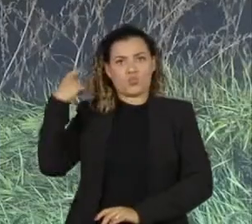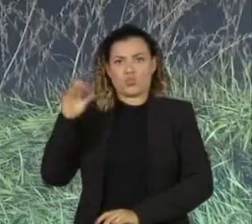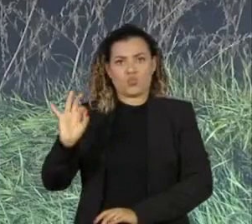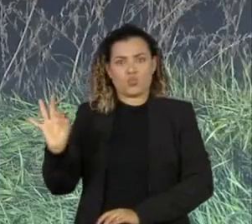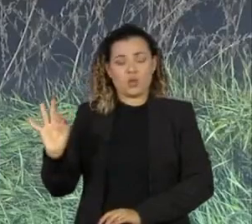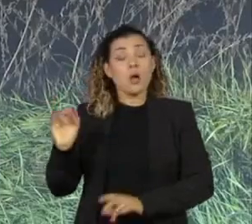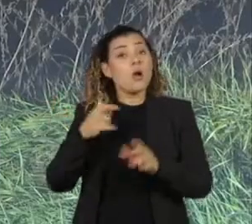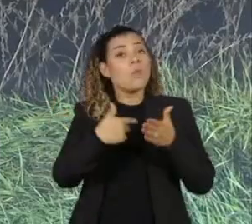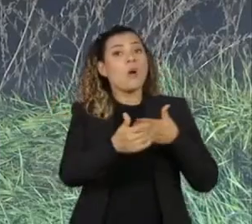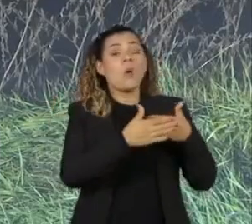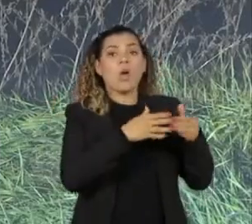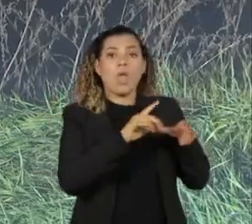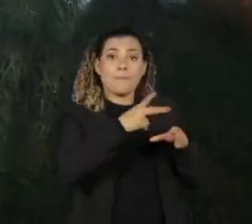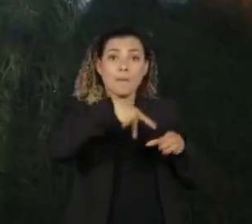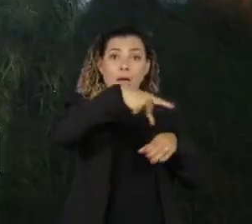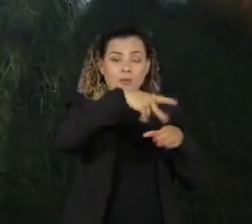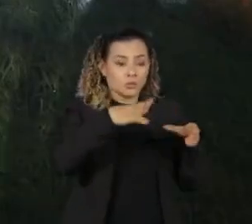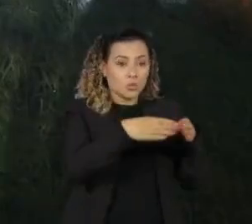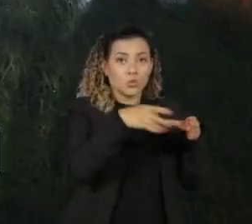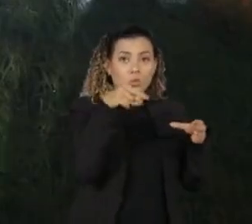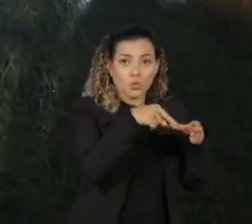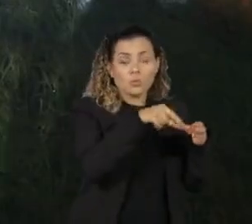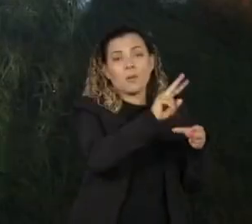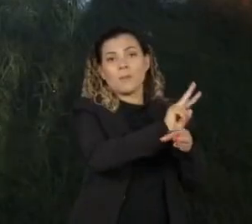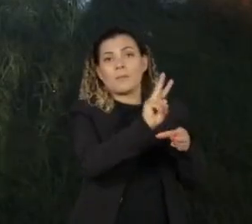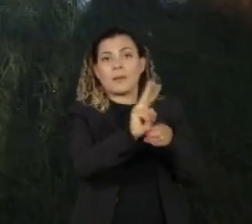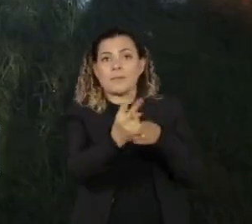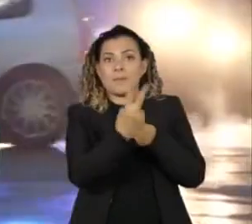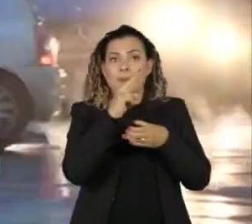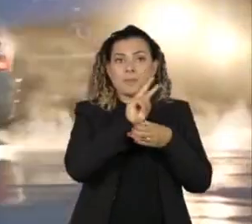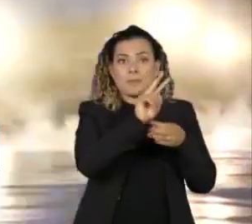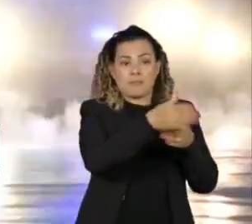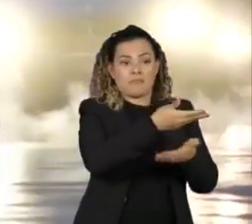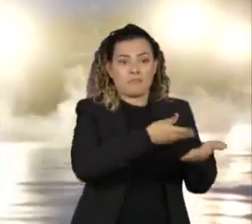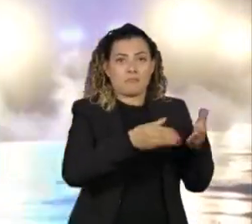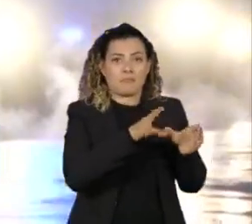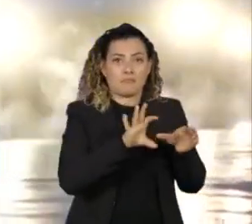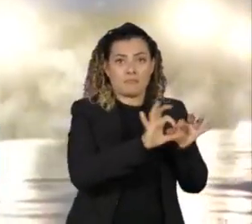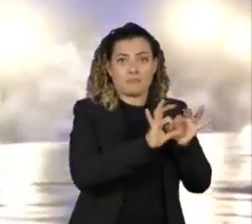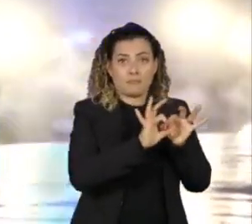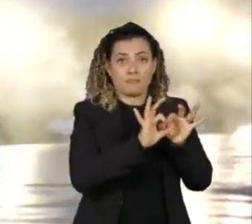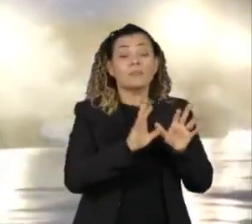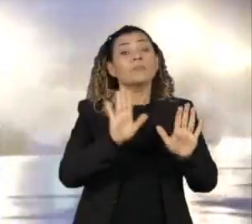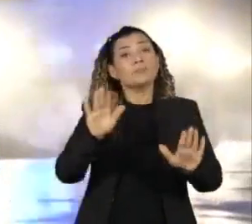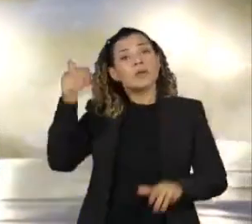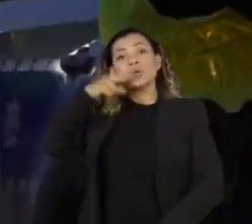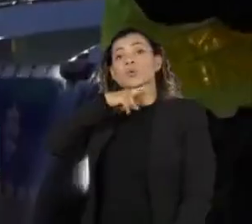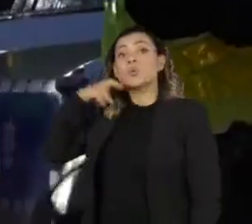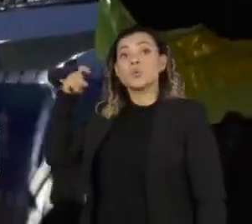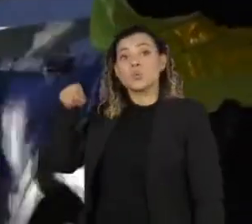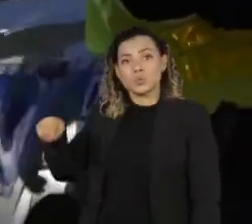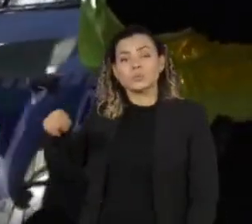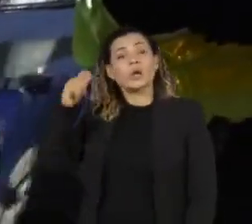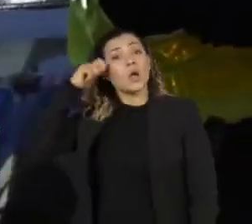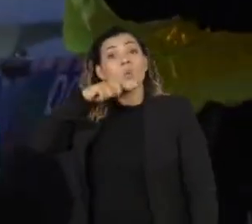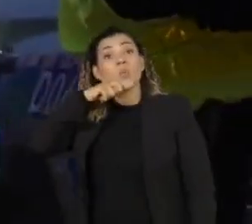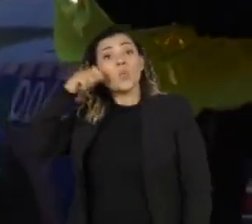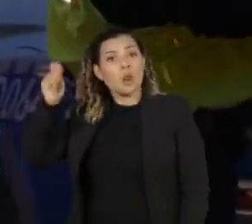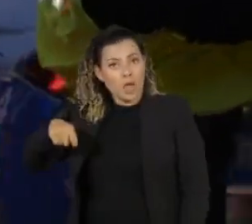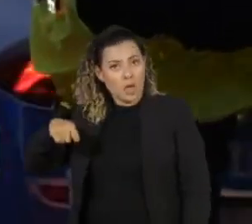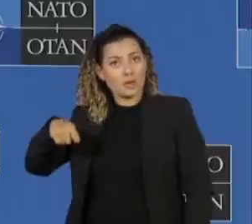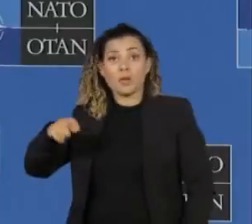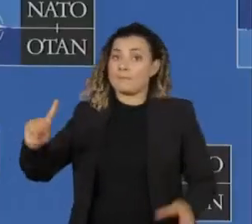deverá ser protegido pelos demais em caso de agressão assim como a Rússia a Ucrânia também não